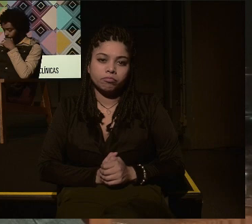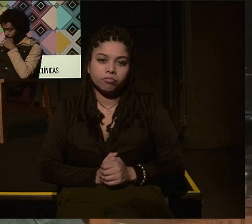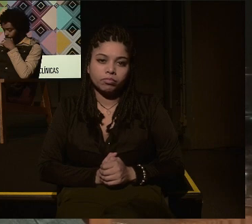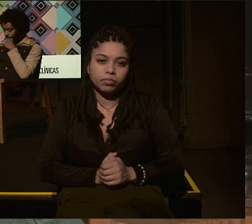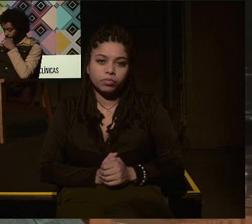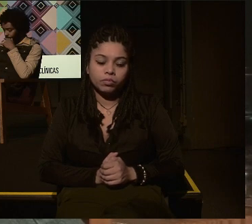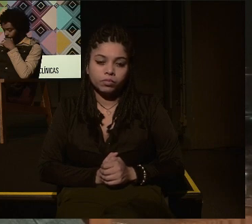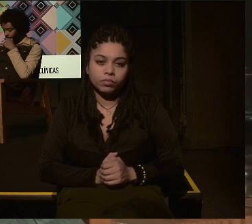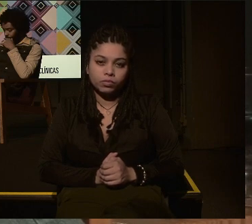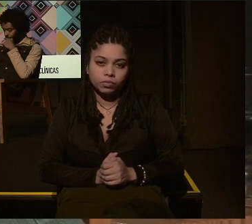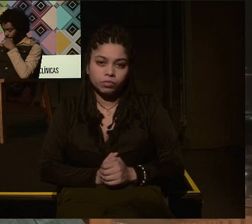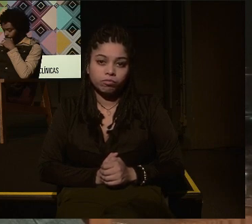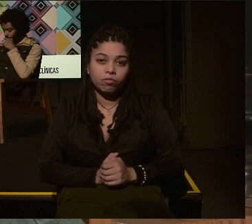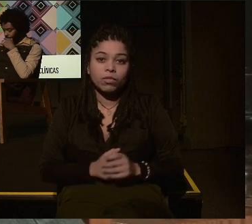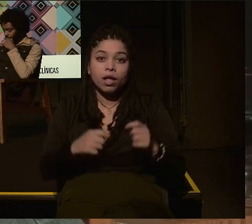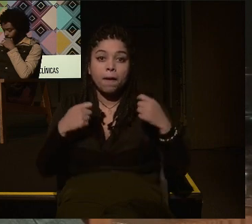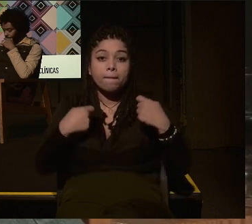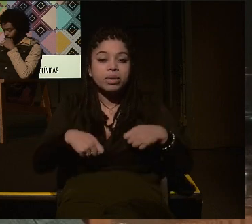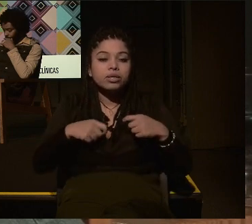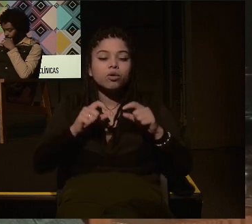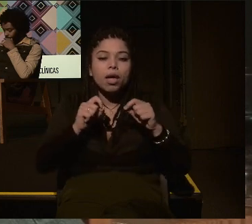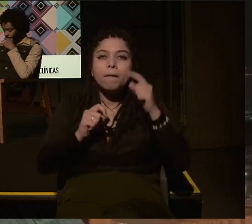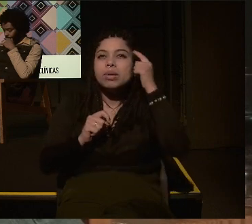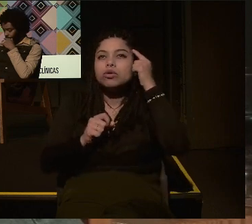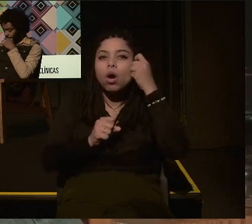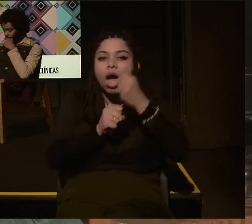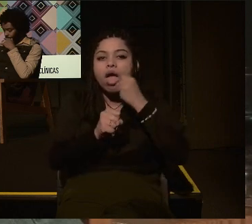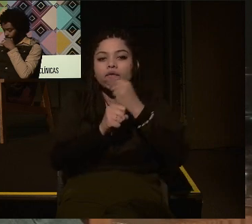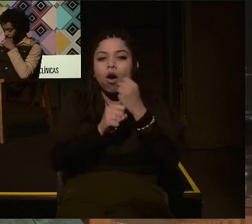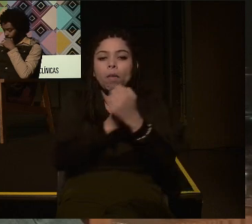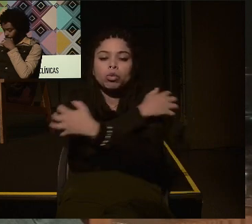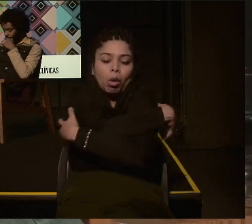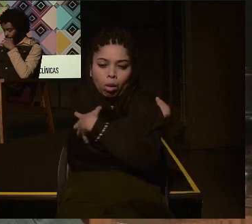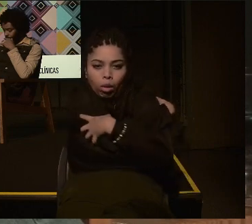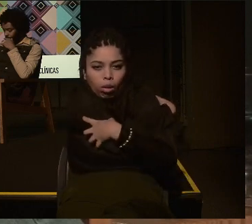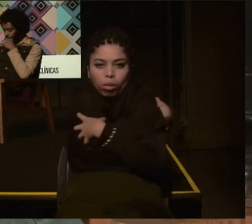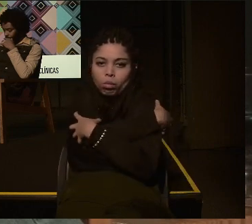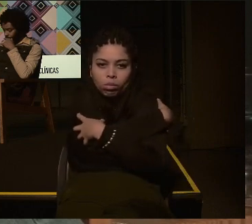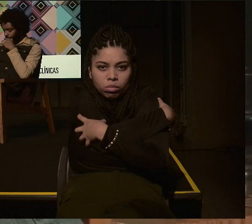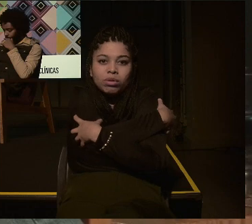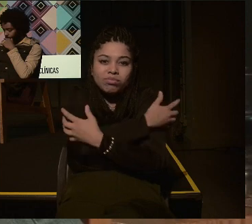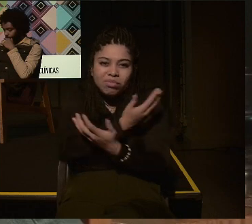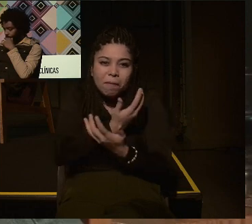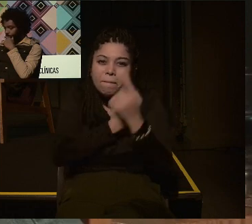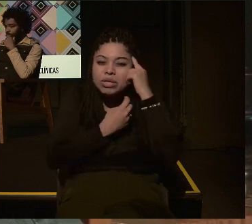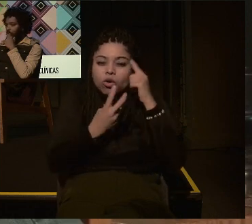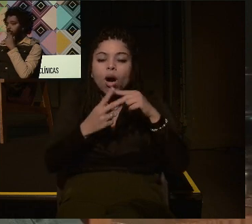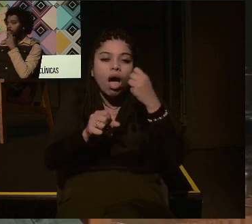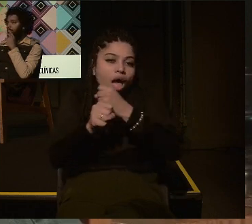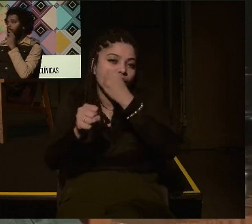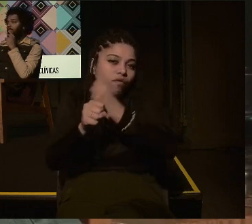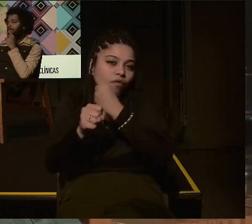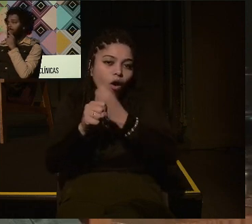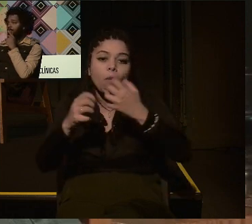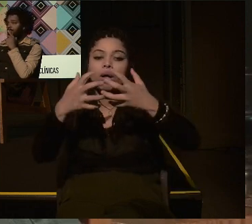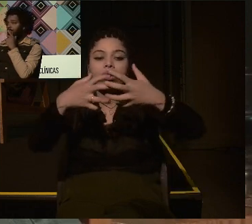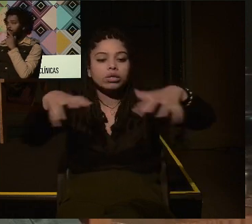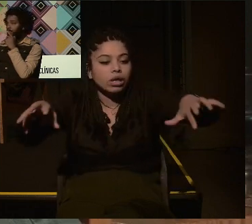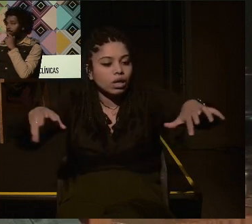a reforma do manicômio, que pensou a reforma da segregação, que pensou